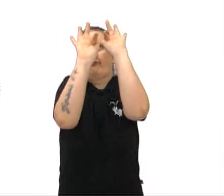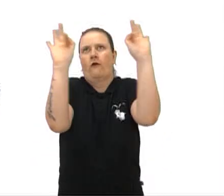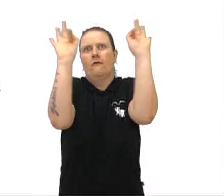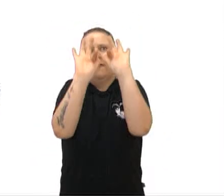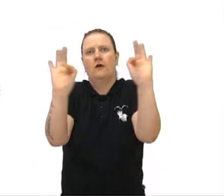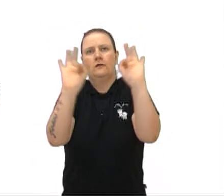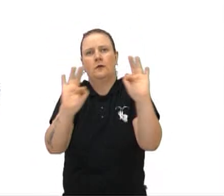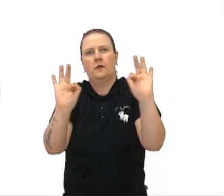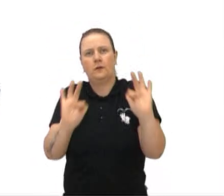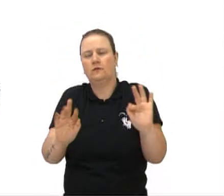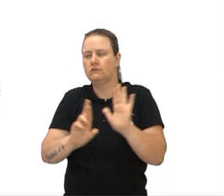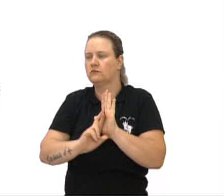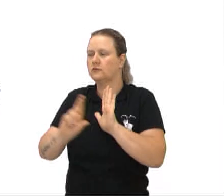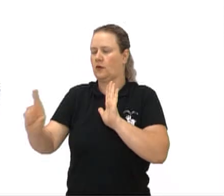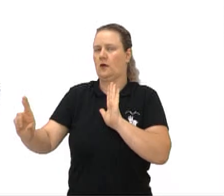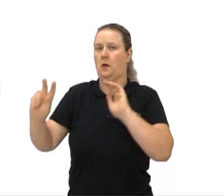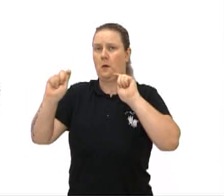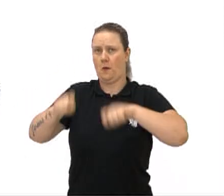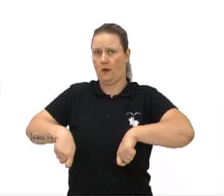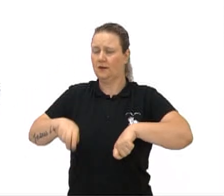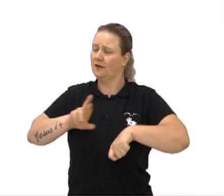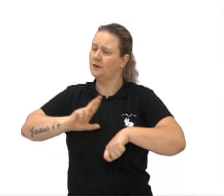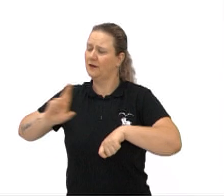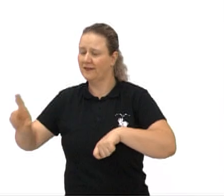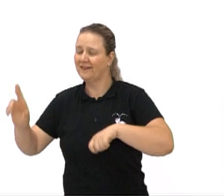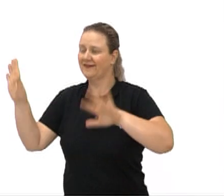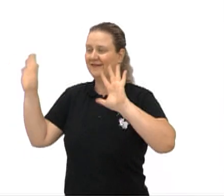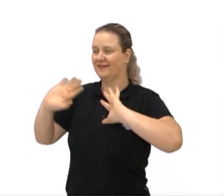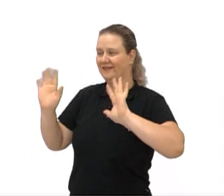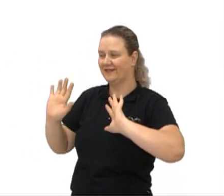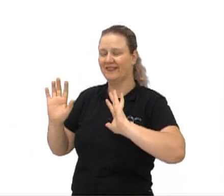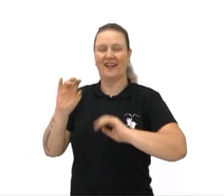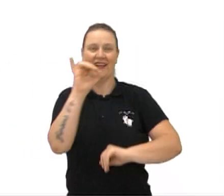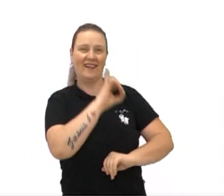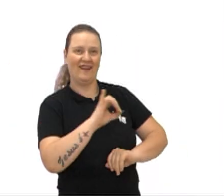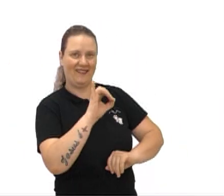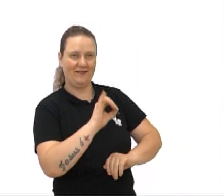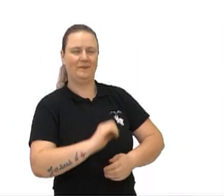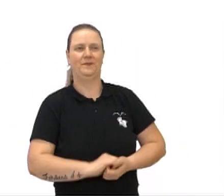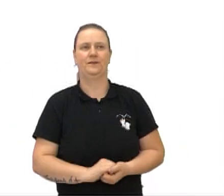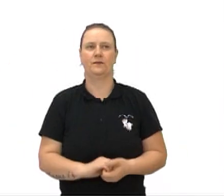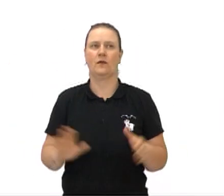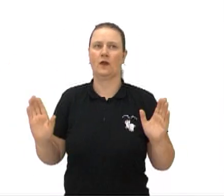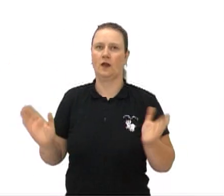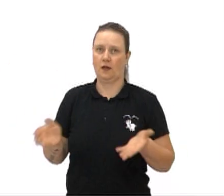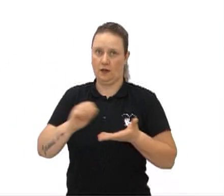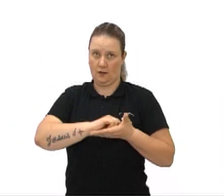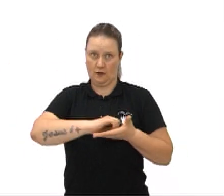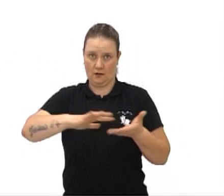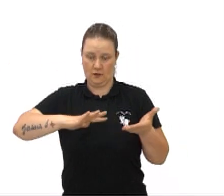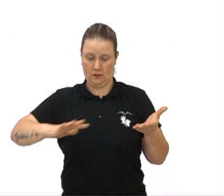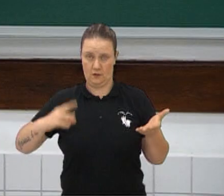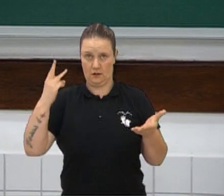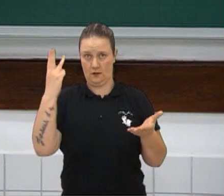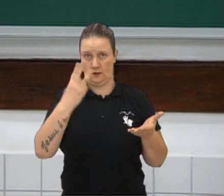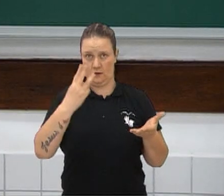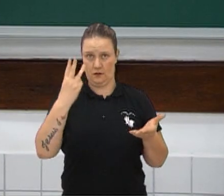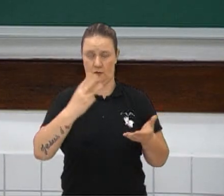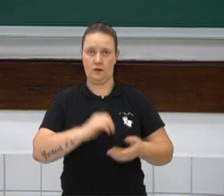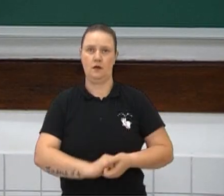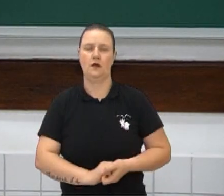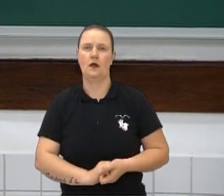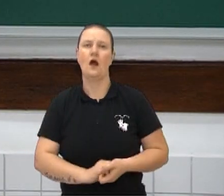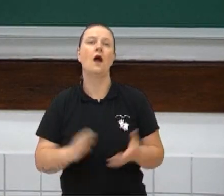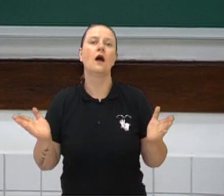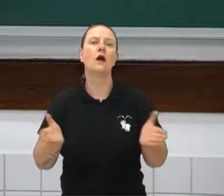para responder saudações e despedidas. Agora, contesta a pergunta sobre tu vida. Então, agora eu